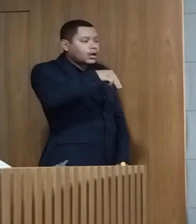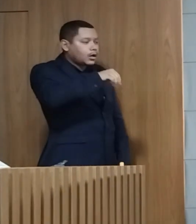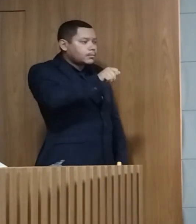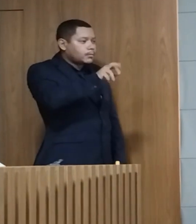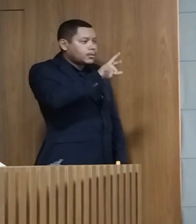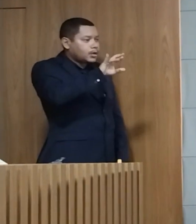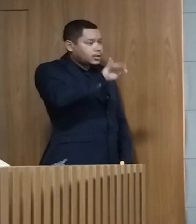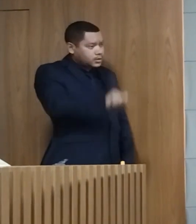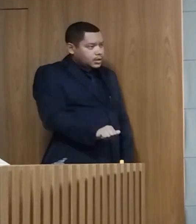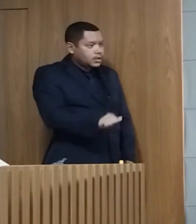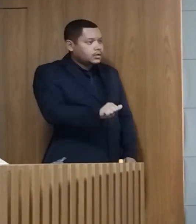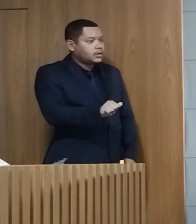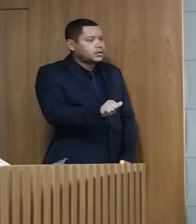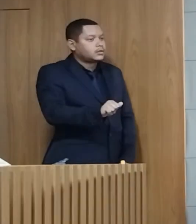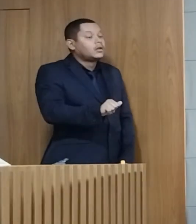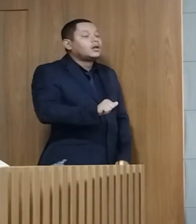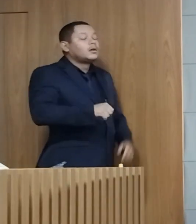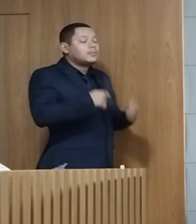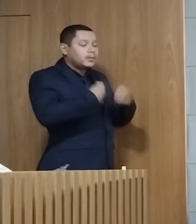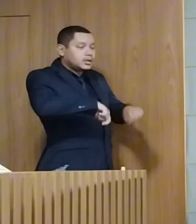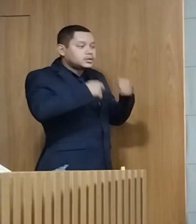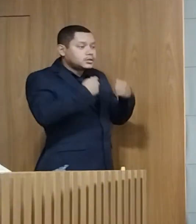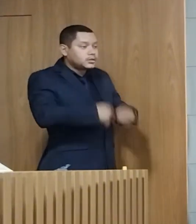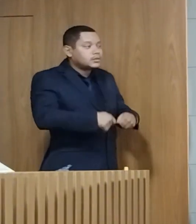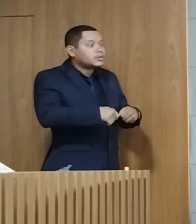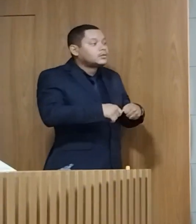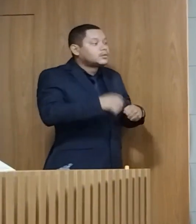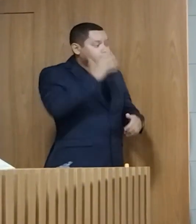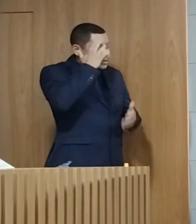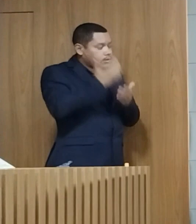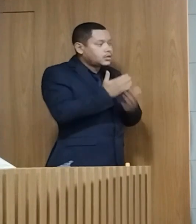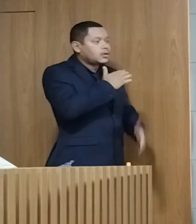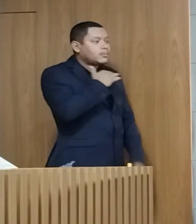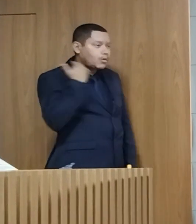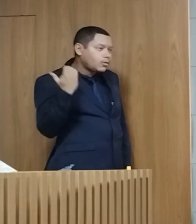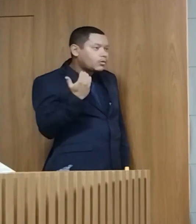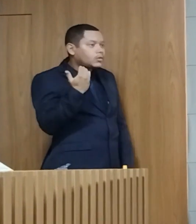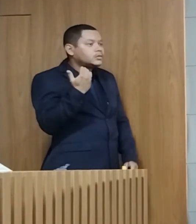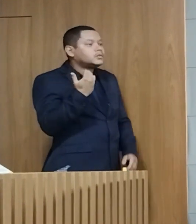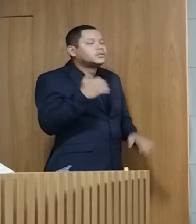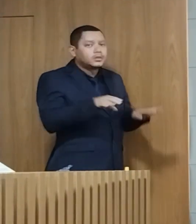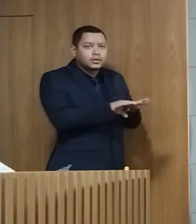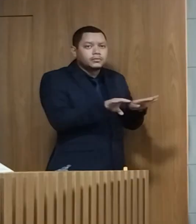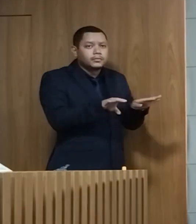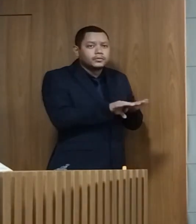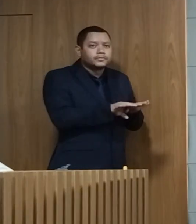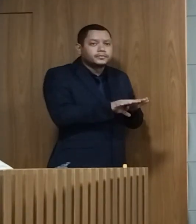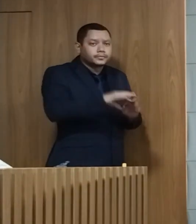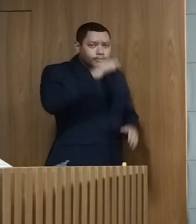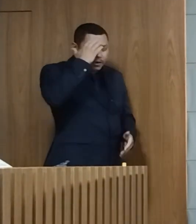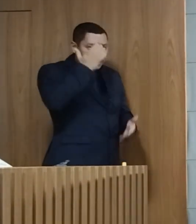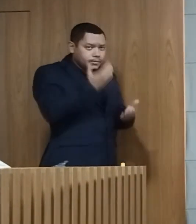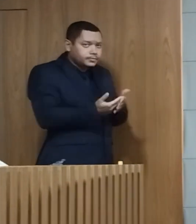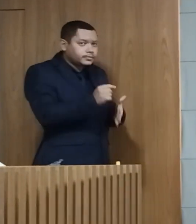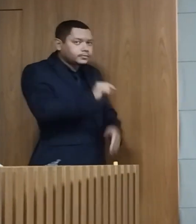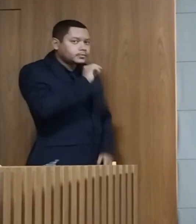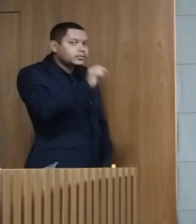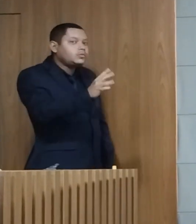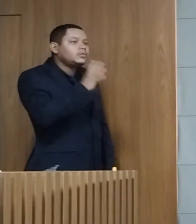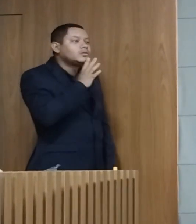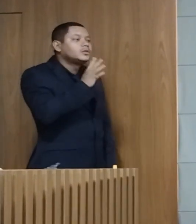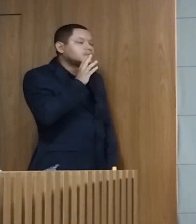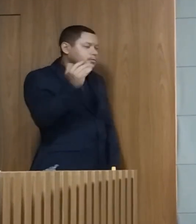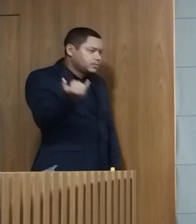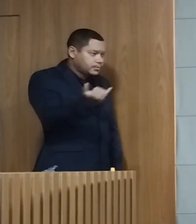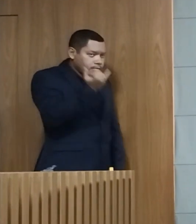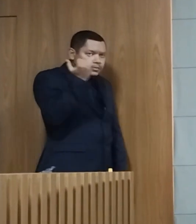nós não somos materialistas. Nós cremos que a morte é real, mas nós não somos materialistas. Nós cremos que o conhecimento é